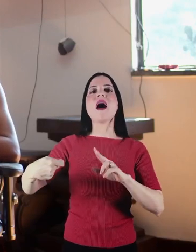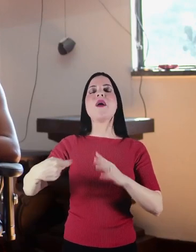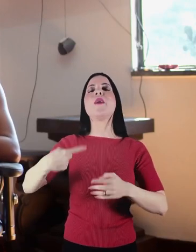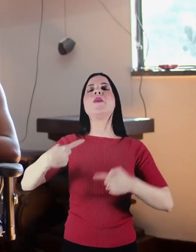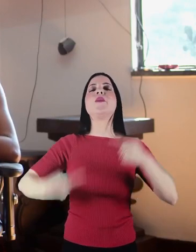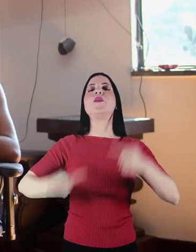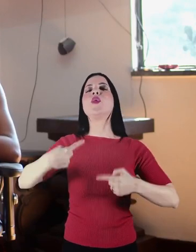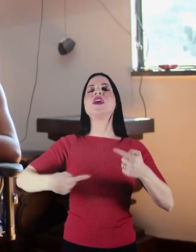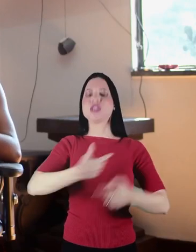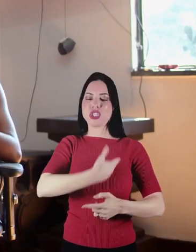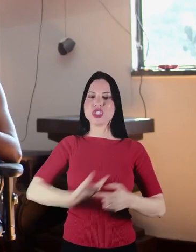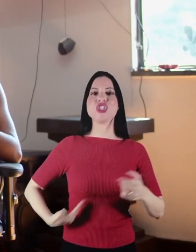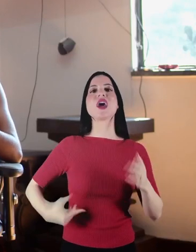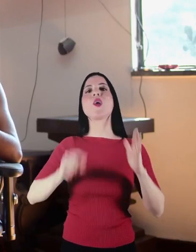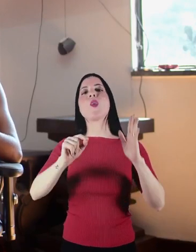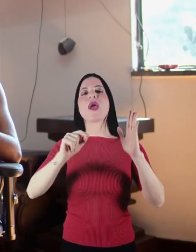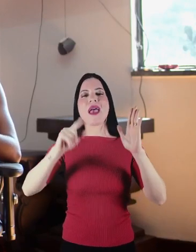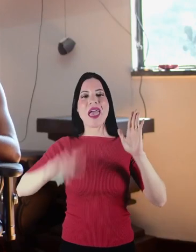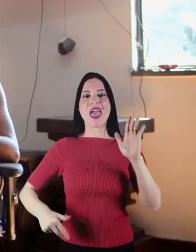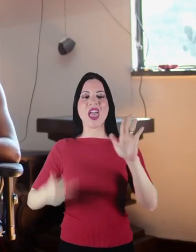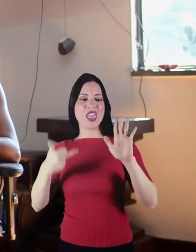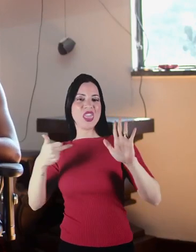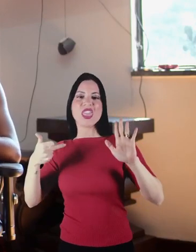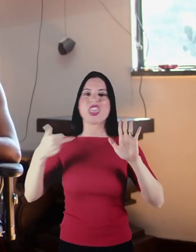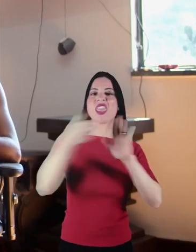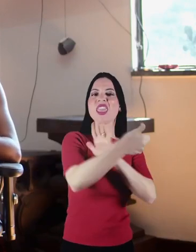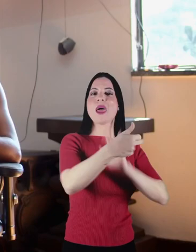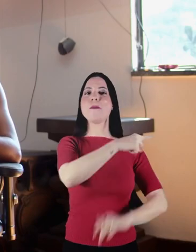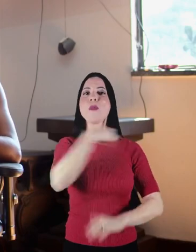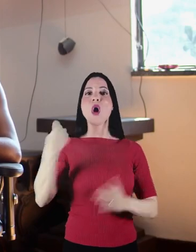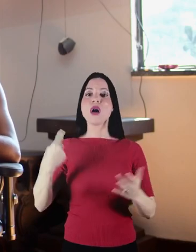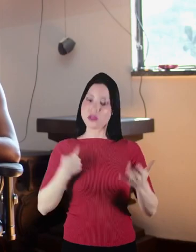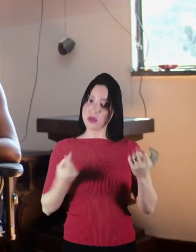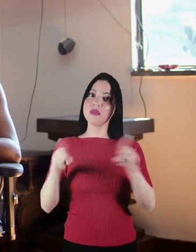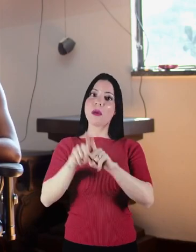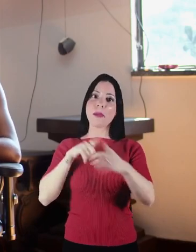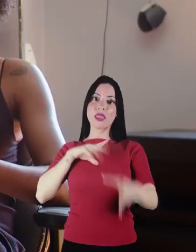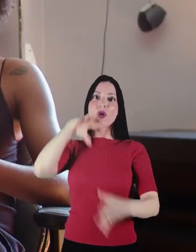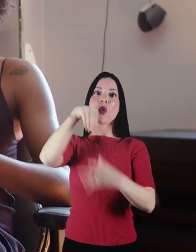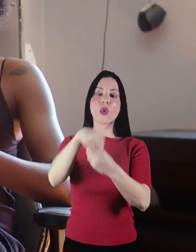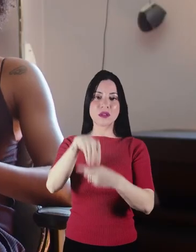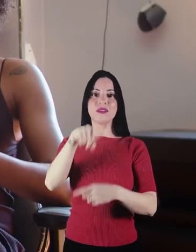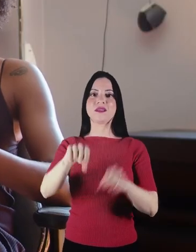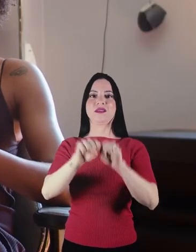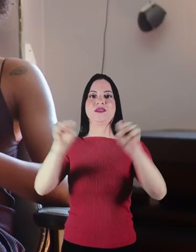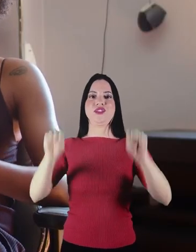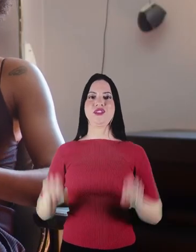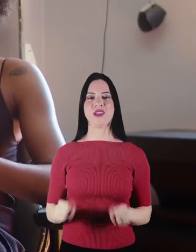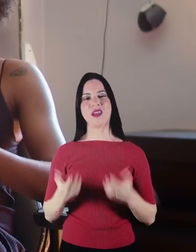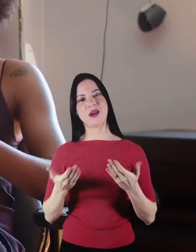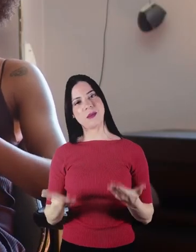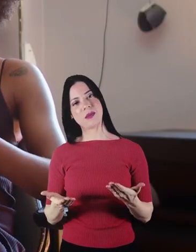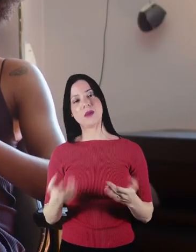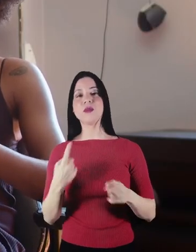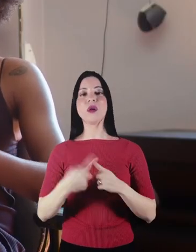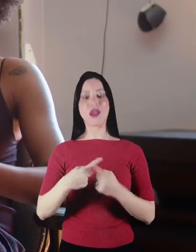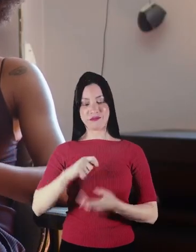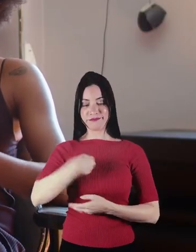de genocídio, de morte, e que eu estava incluída dentro disso por ser uma pessoa